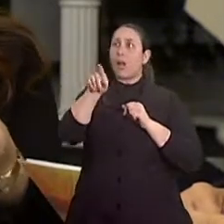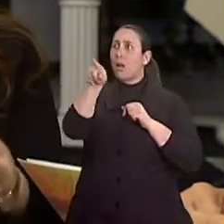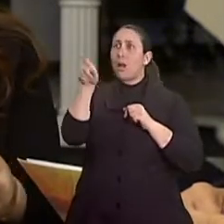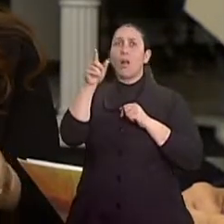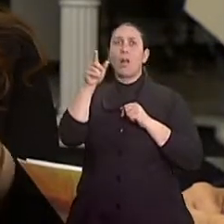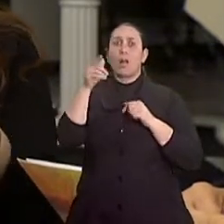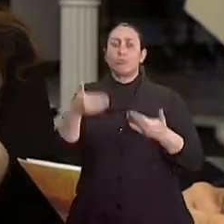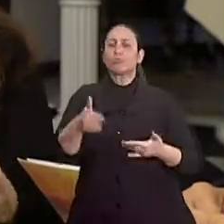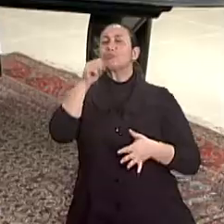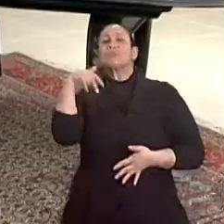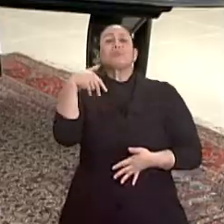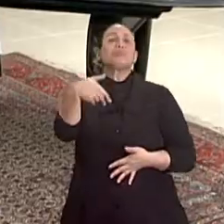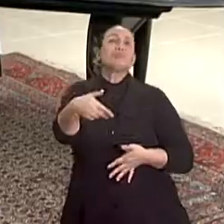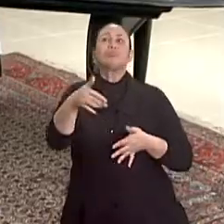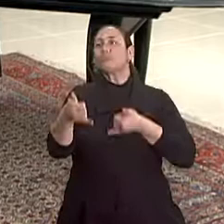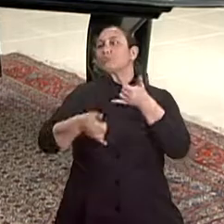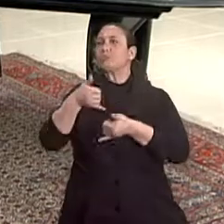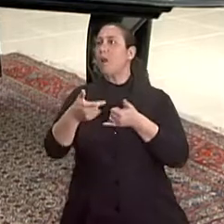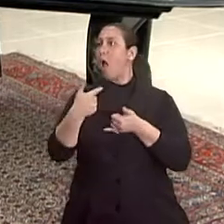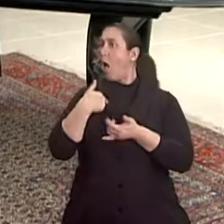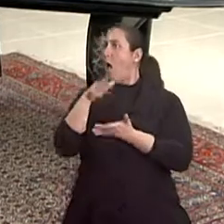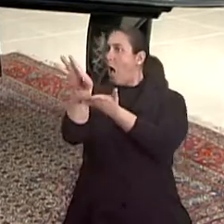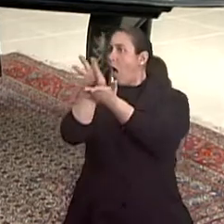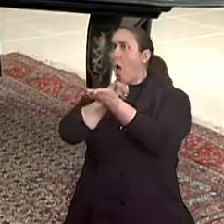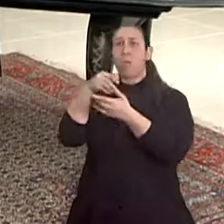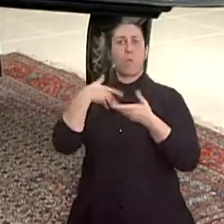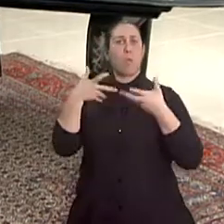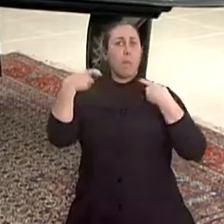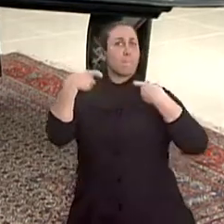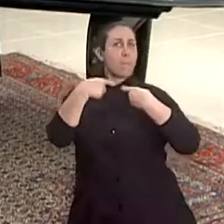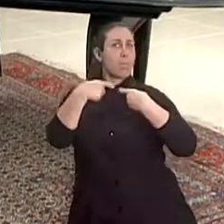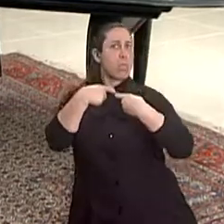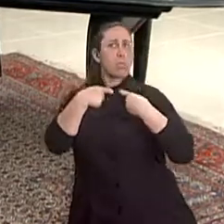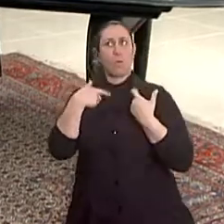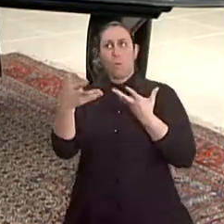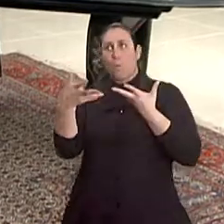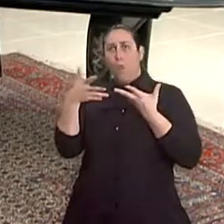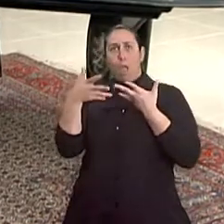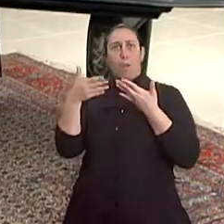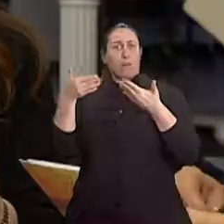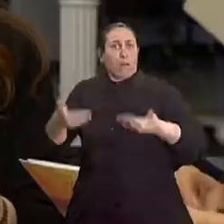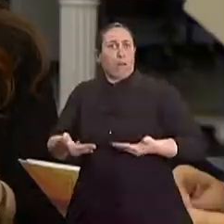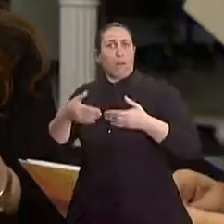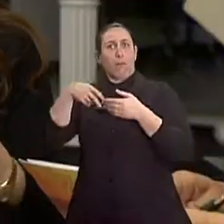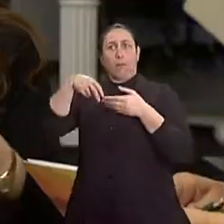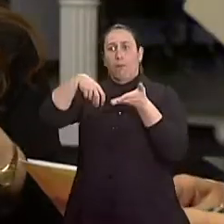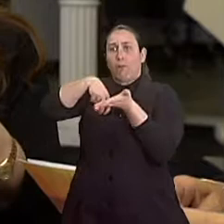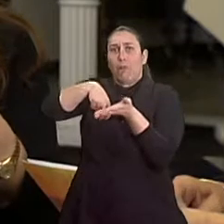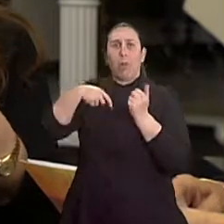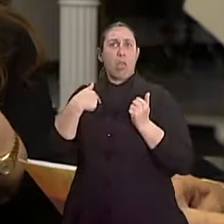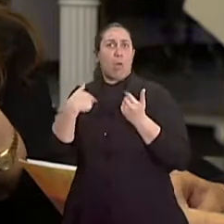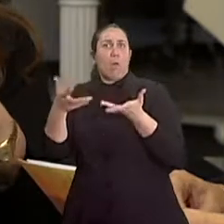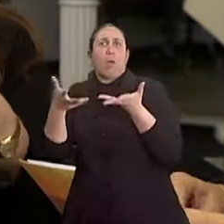quer botar um shorts. E a meia. A meia, uhum. Sabe? Uma blusinha curta, aparecendo uhum.